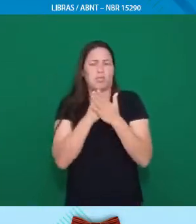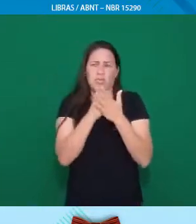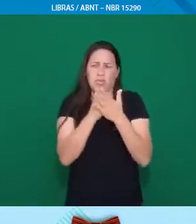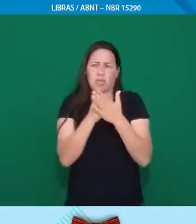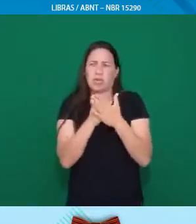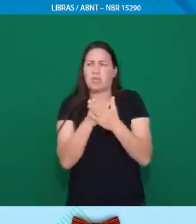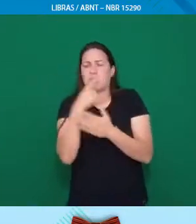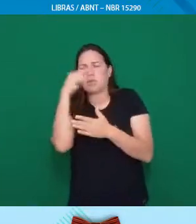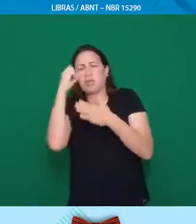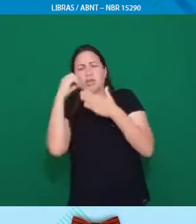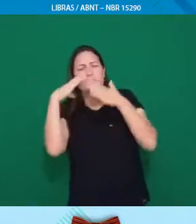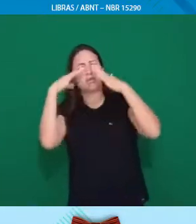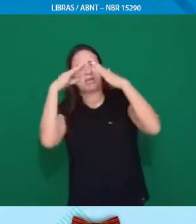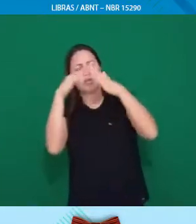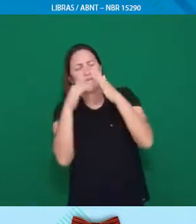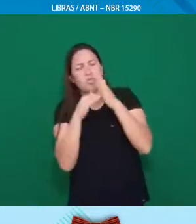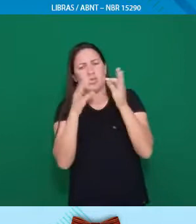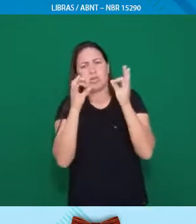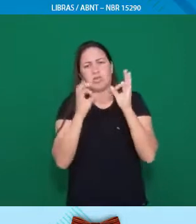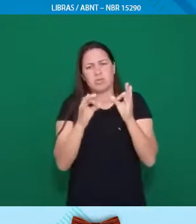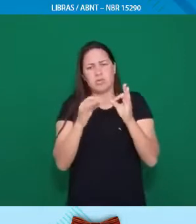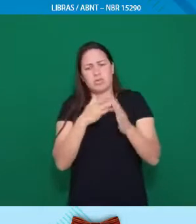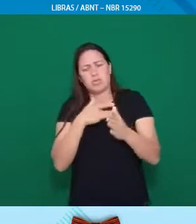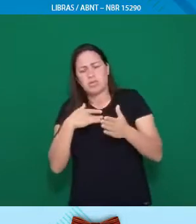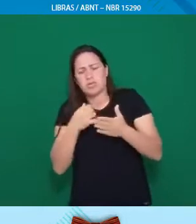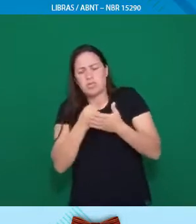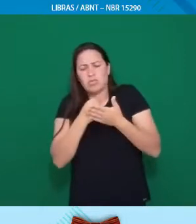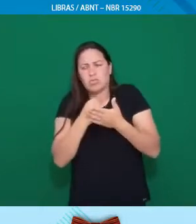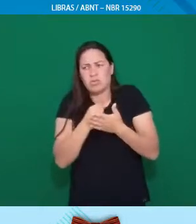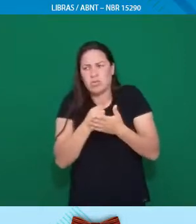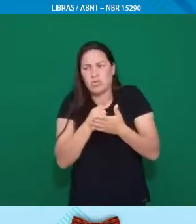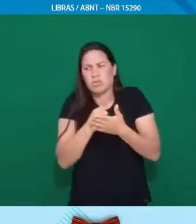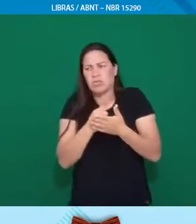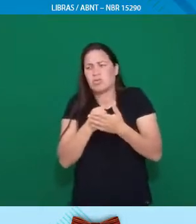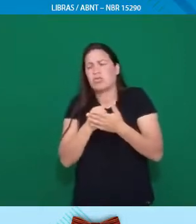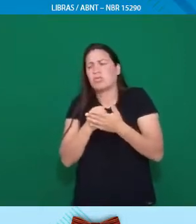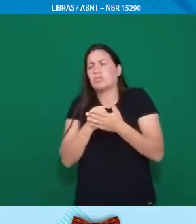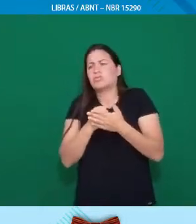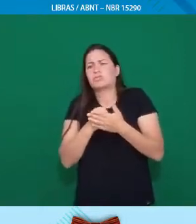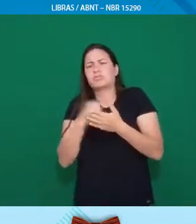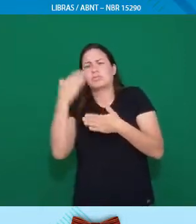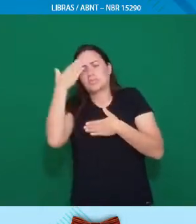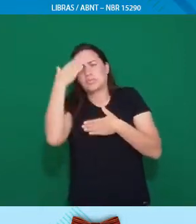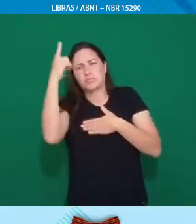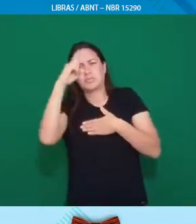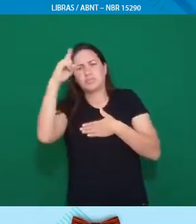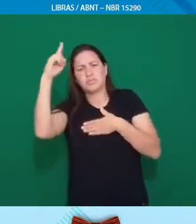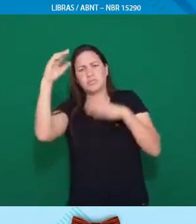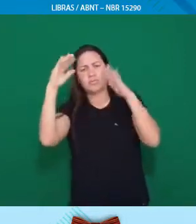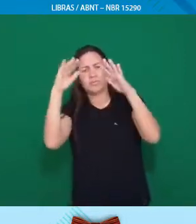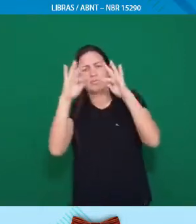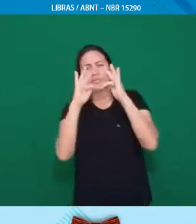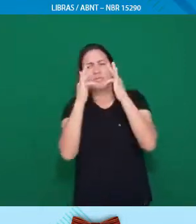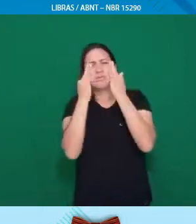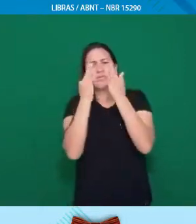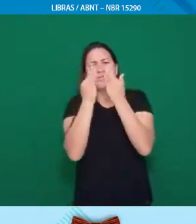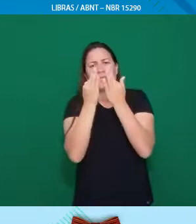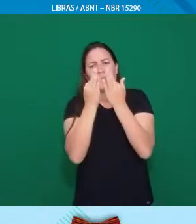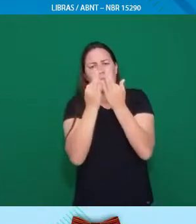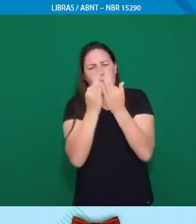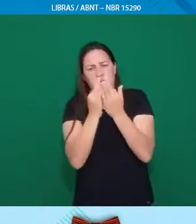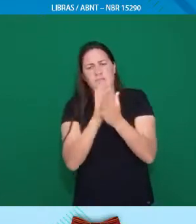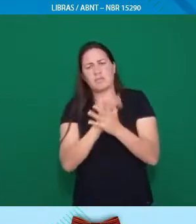toda para fazer mas graças a Deus deu tudo certinho salvei hoje estou grato o agradecimento da